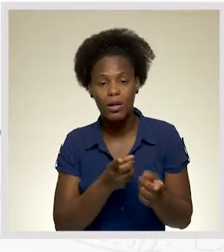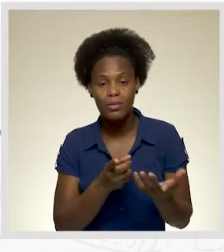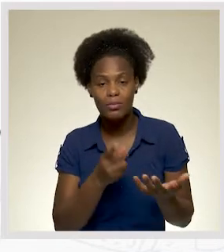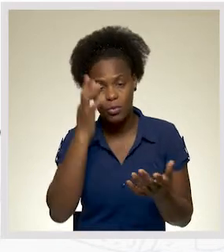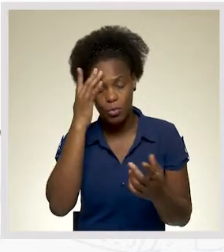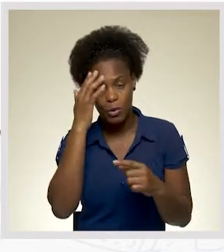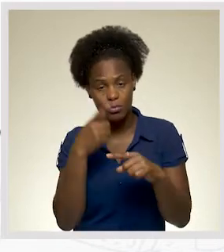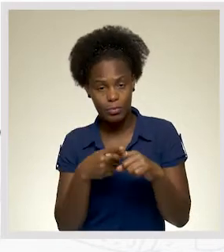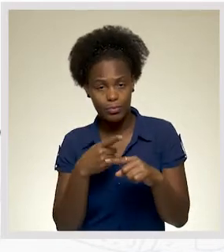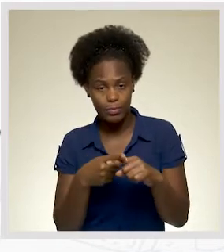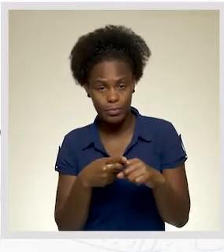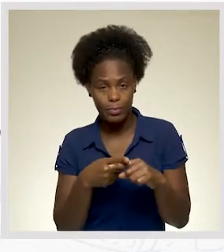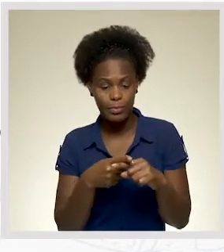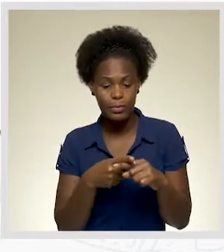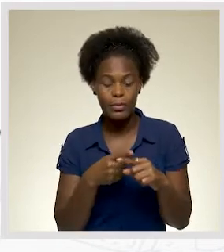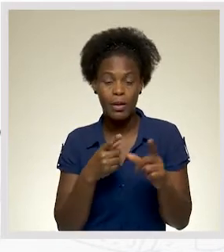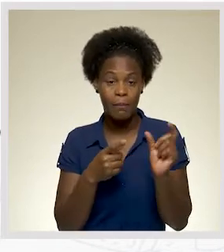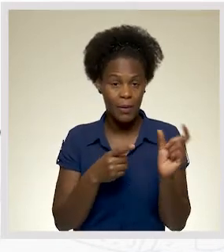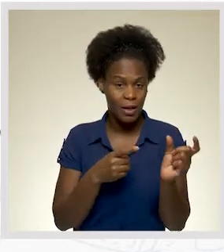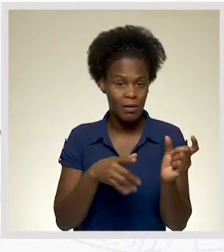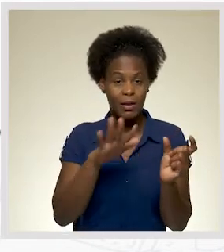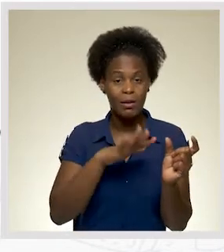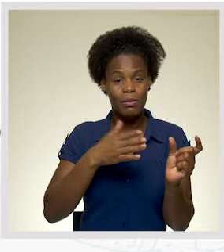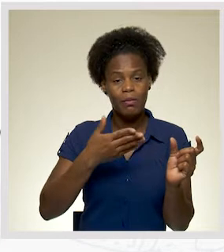multiplicativo: dobro de,